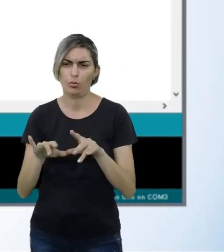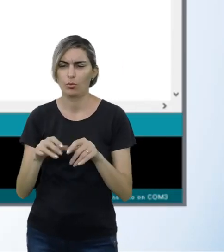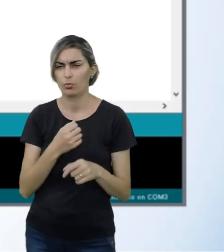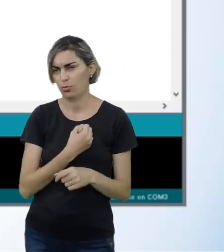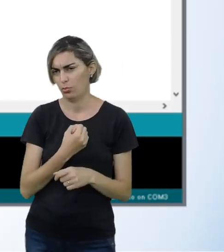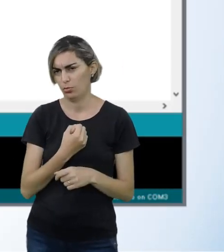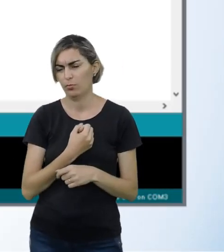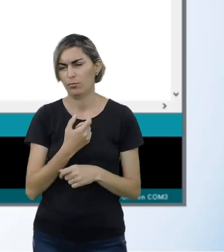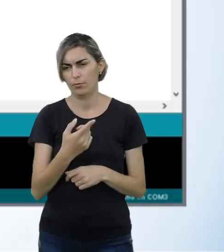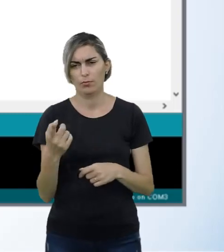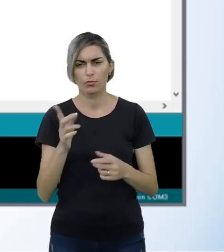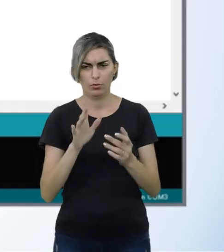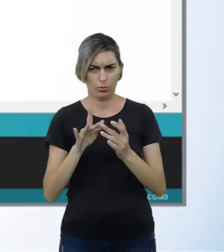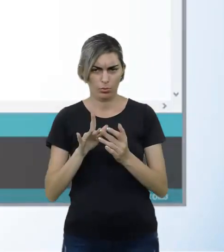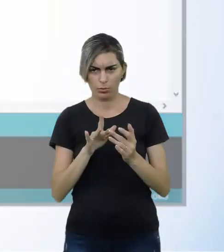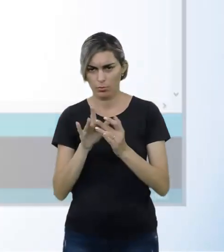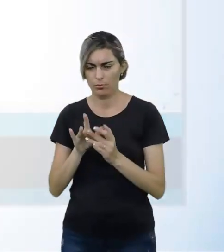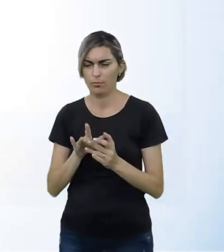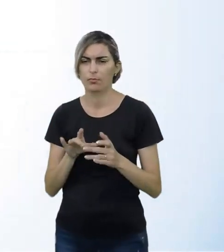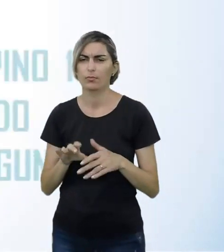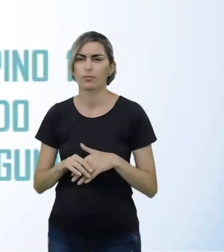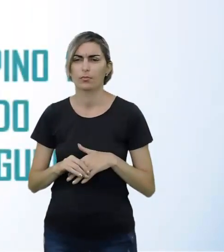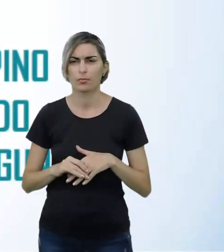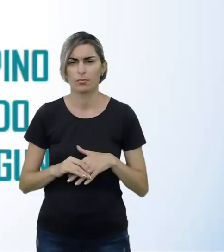número de placas que você já conectou.